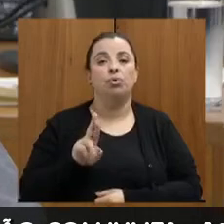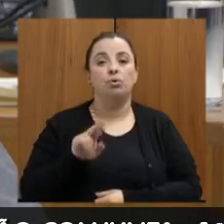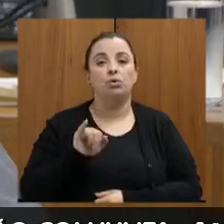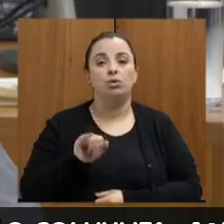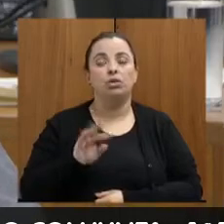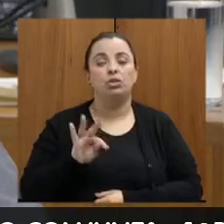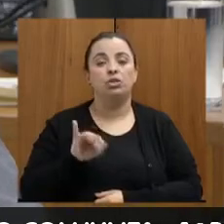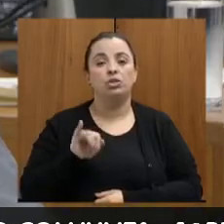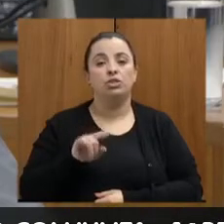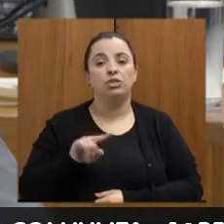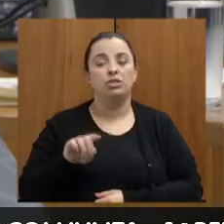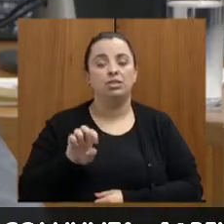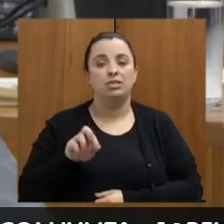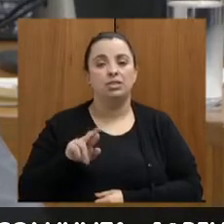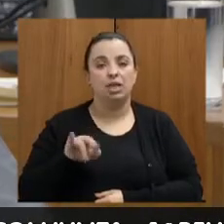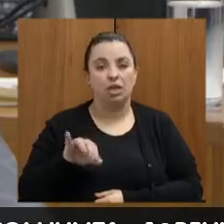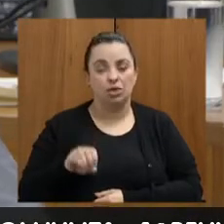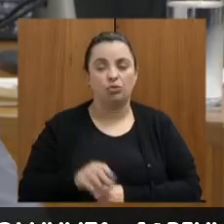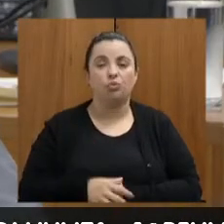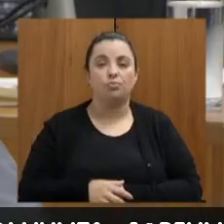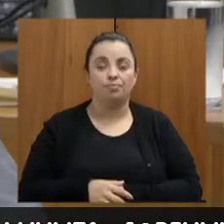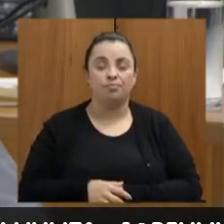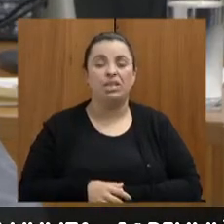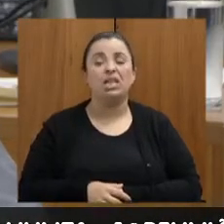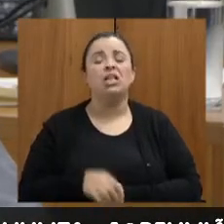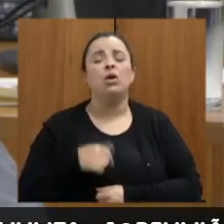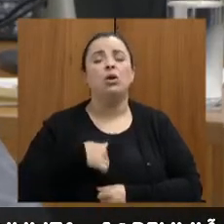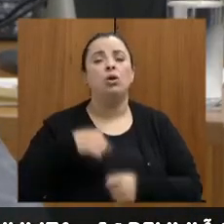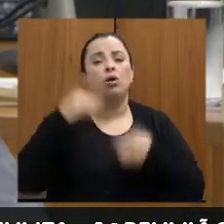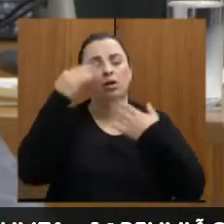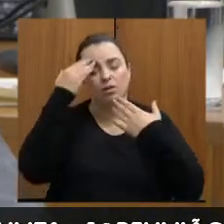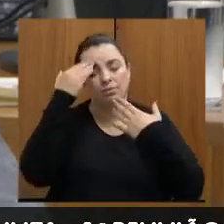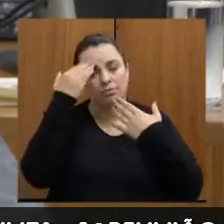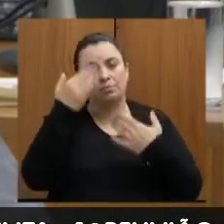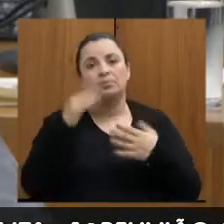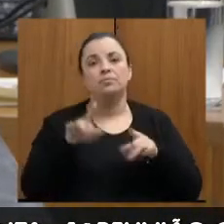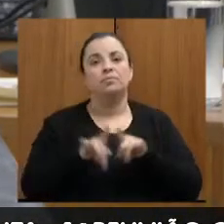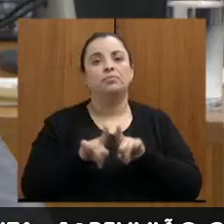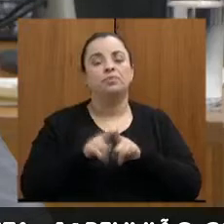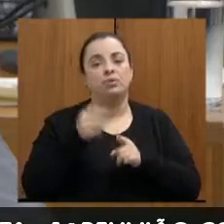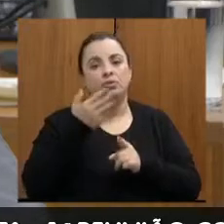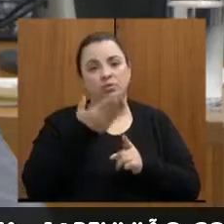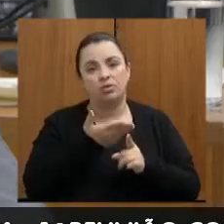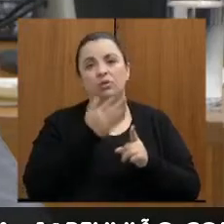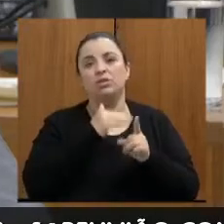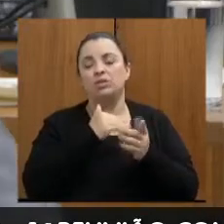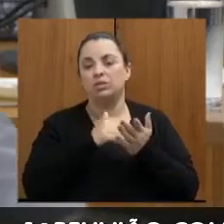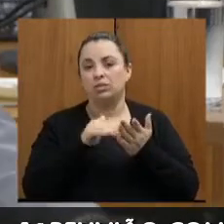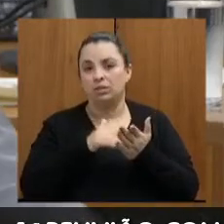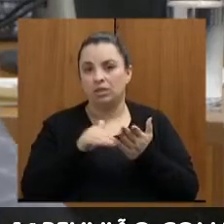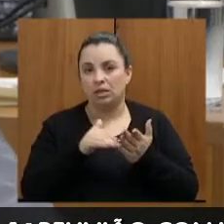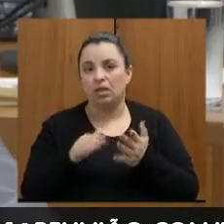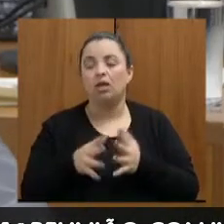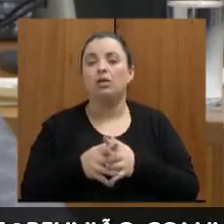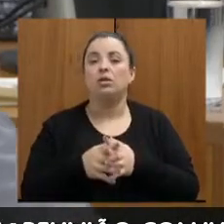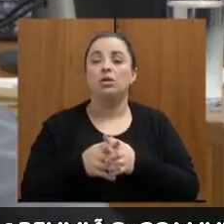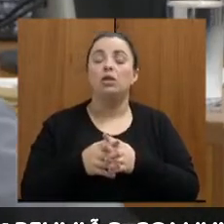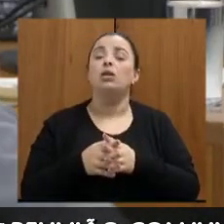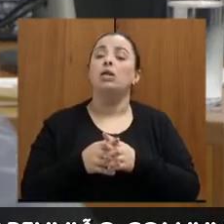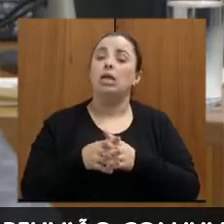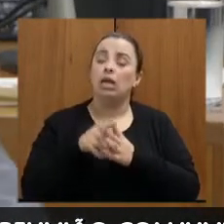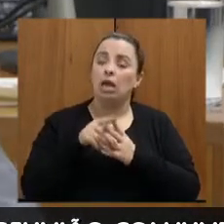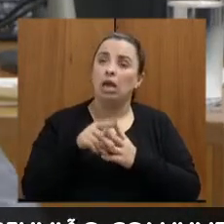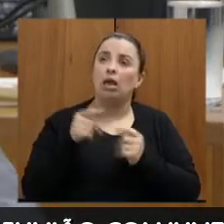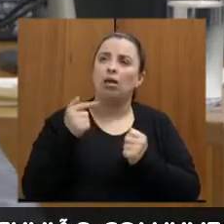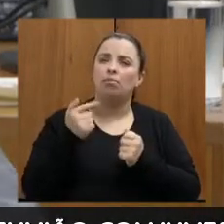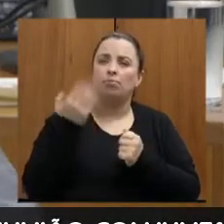para escoar é muito Agradecimento eu quero fazer ao secretário foi é aquela